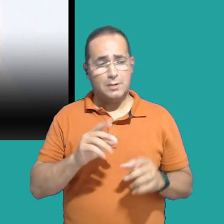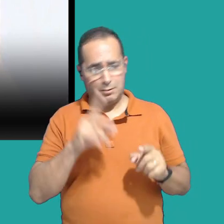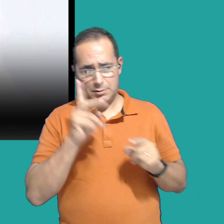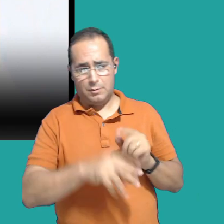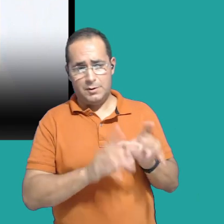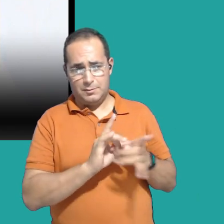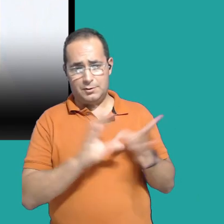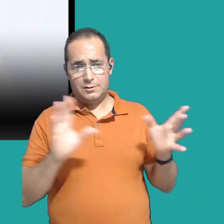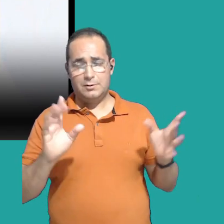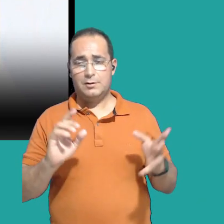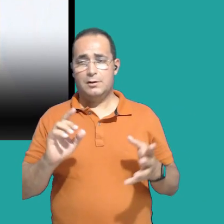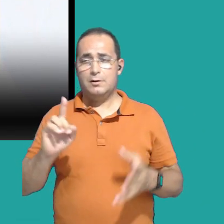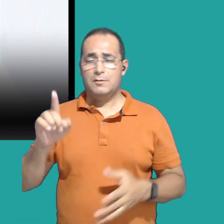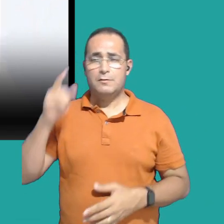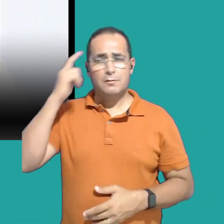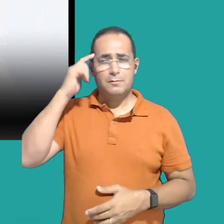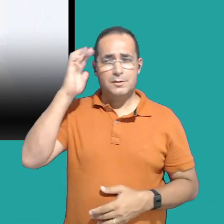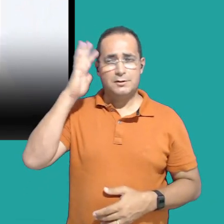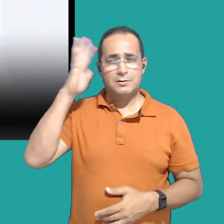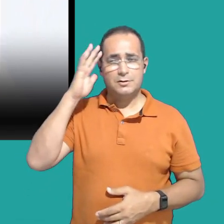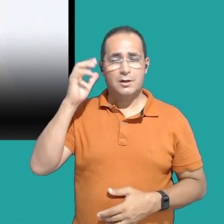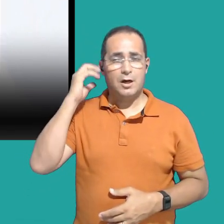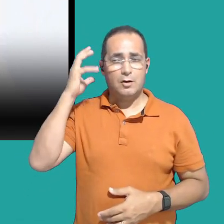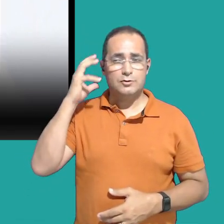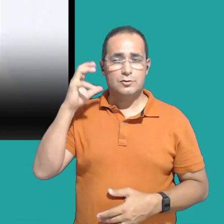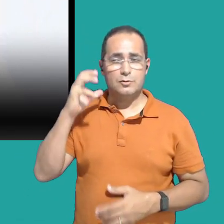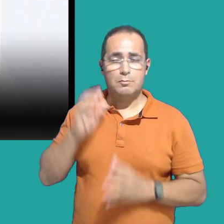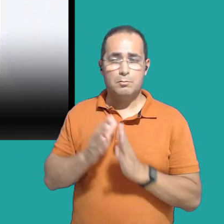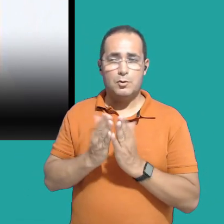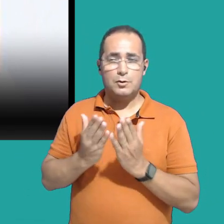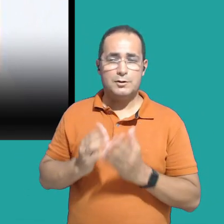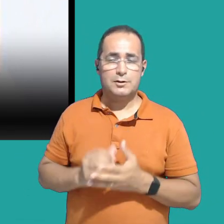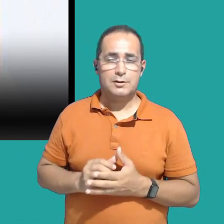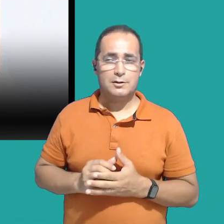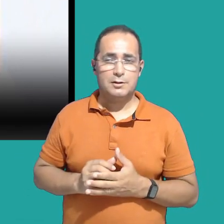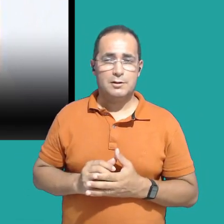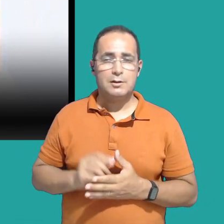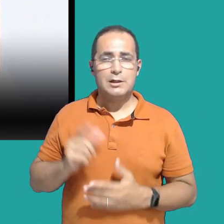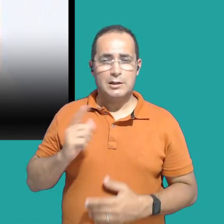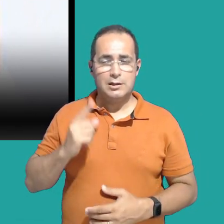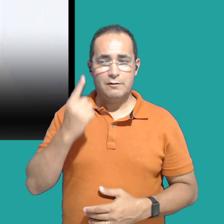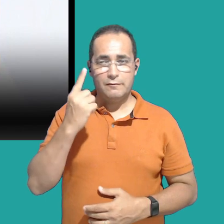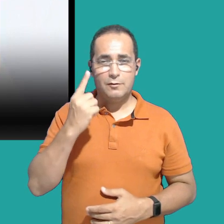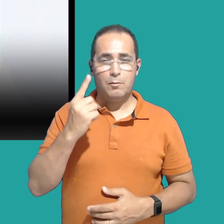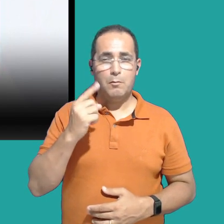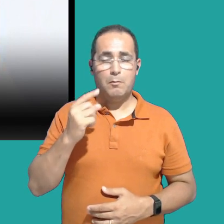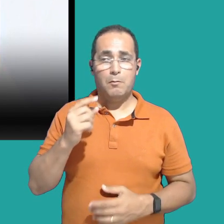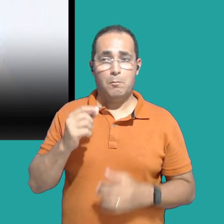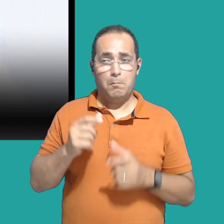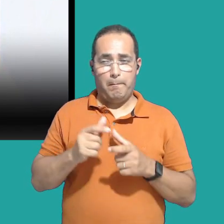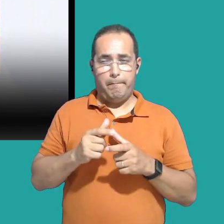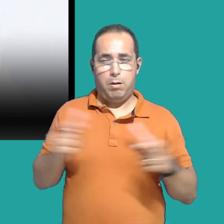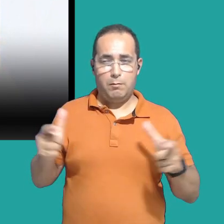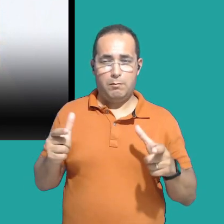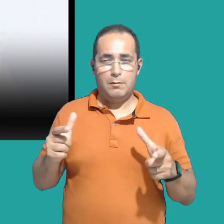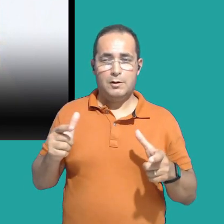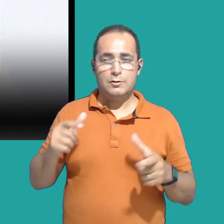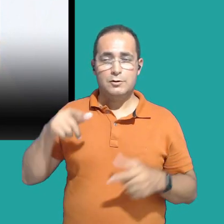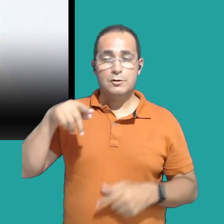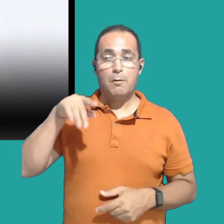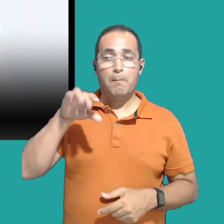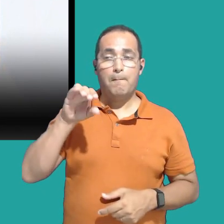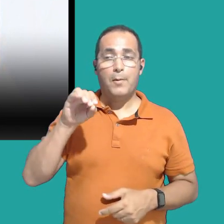Desculpa, vou te interromper, Fabrícia, mas não, pode eu fico pensando assim nessa perspectiva do audiobook. Eu percebi que teve um